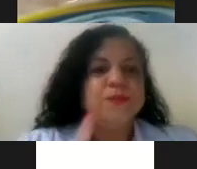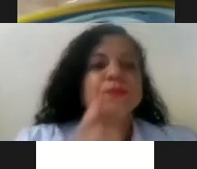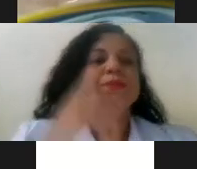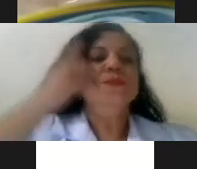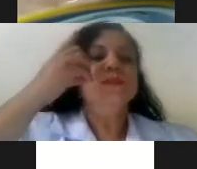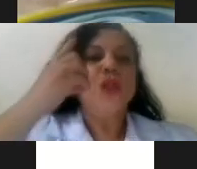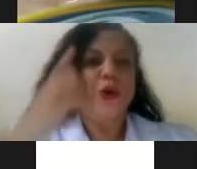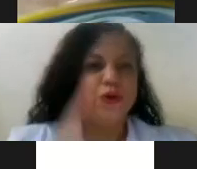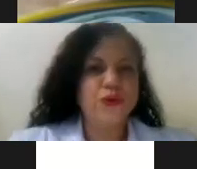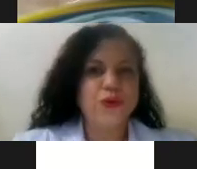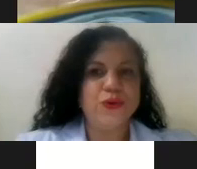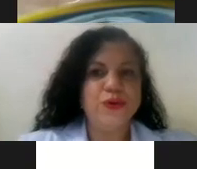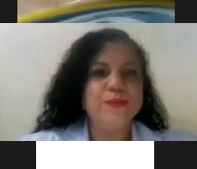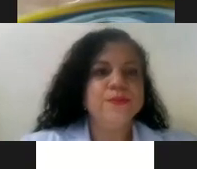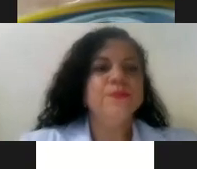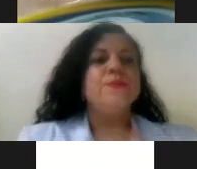boca.